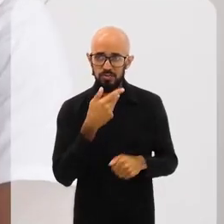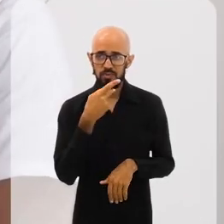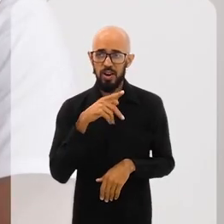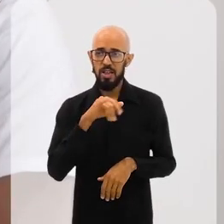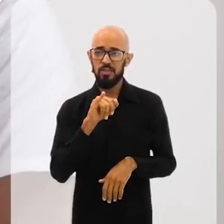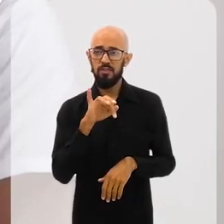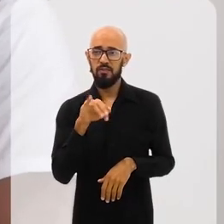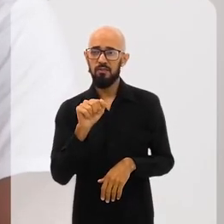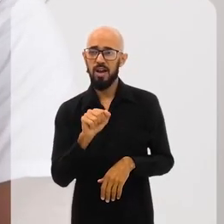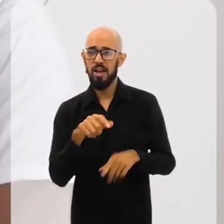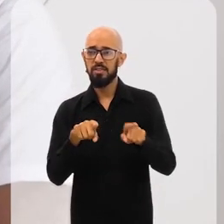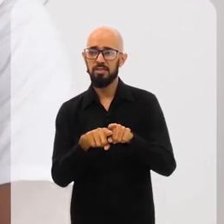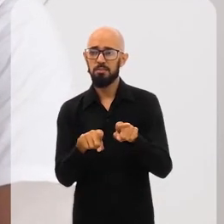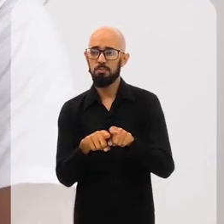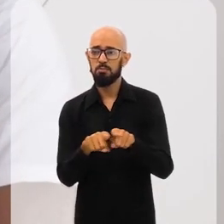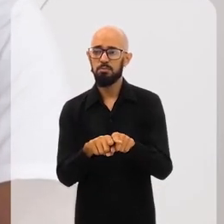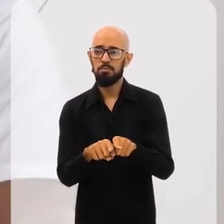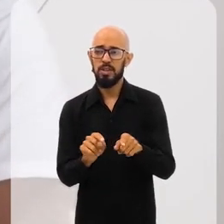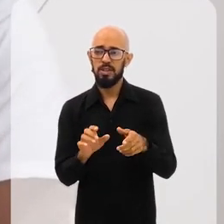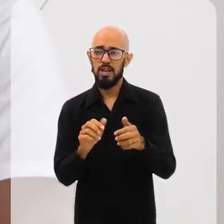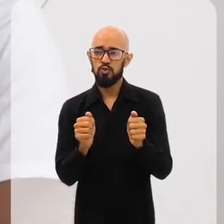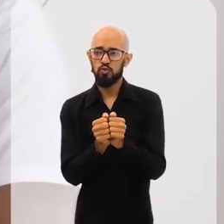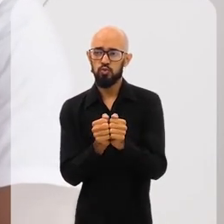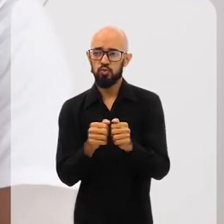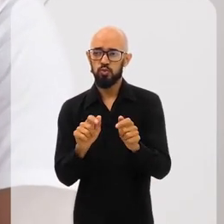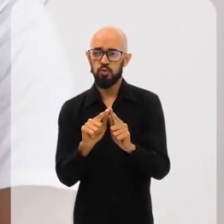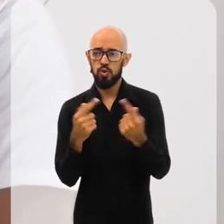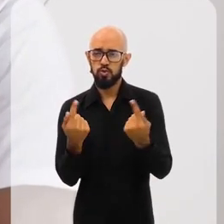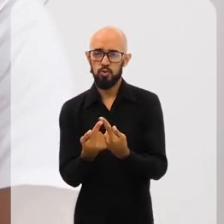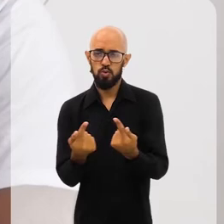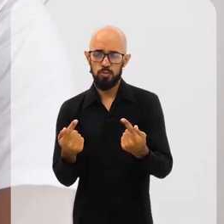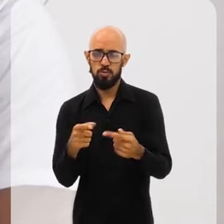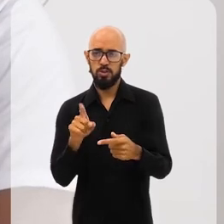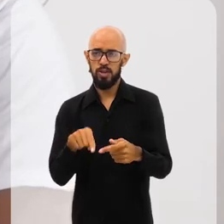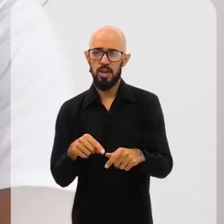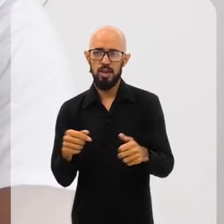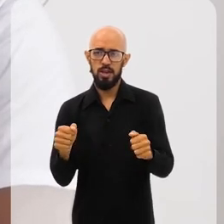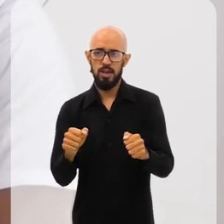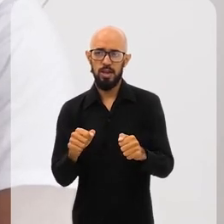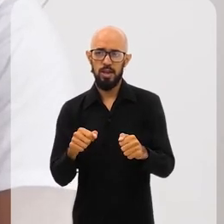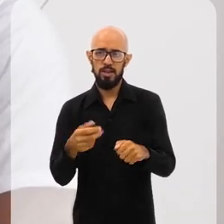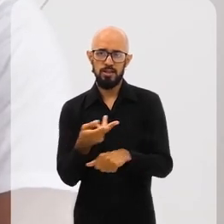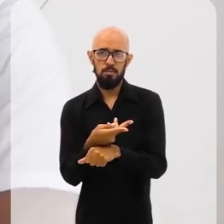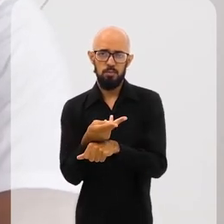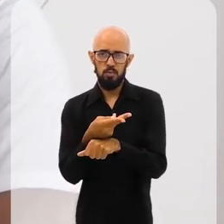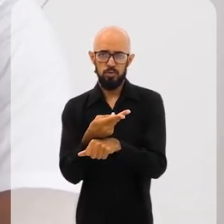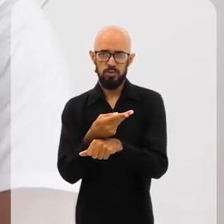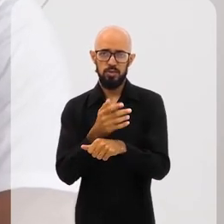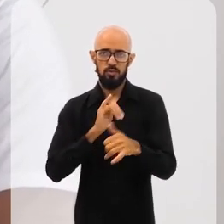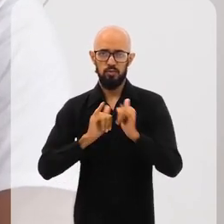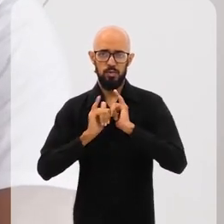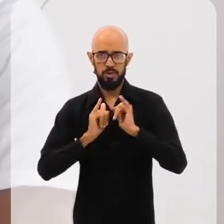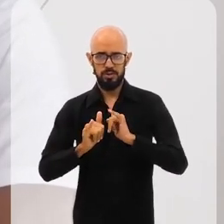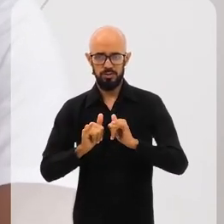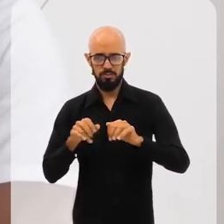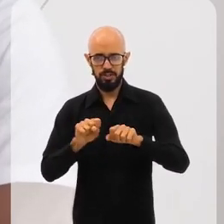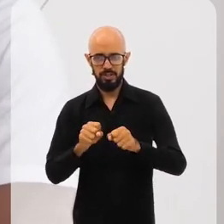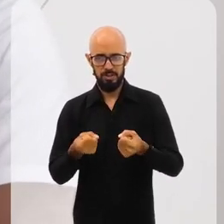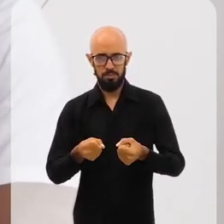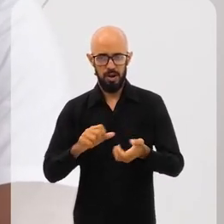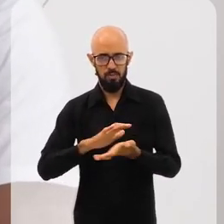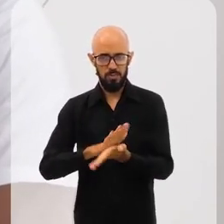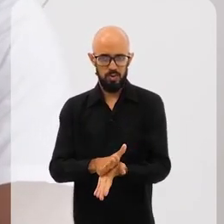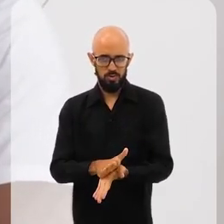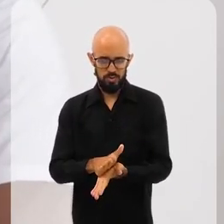oportunidade maravilhosa falar de Ifá e, primeiro, né, fazer parte do nosso grupo, que é um grupo tão sólido diante dessa busca da